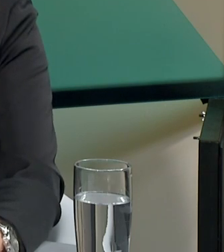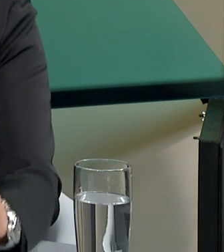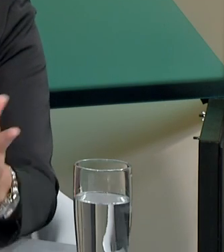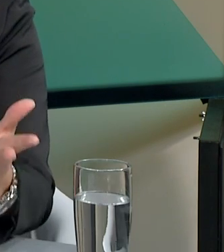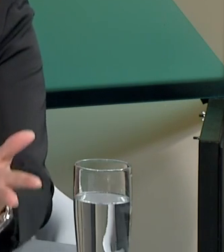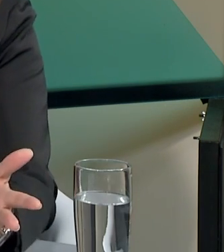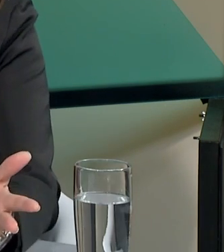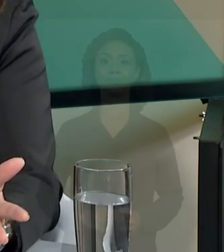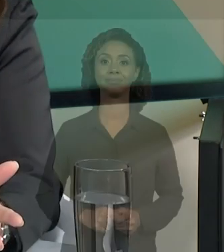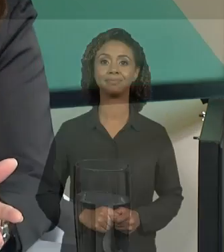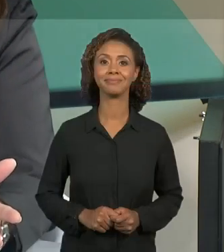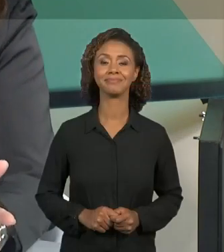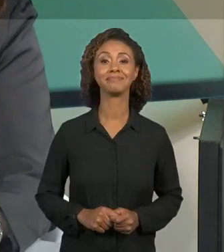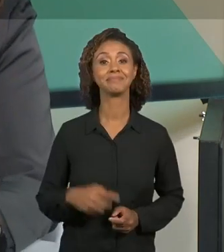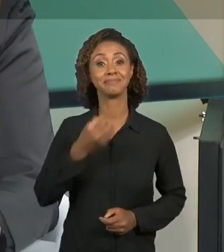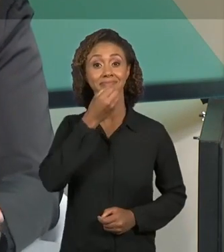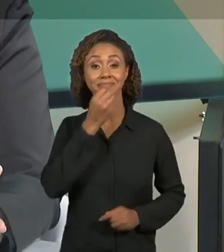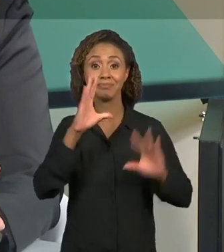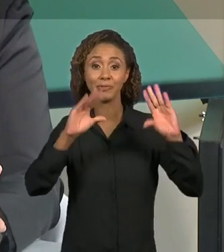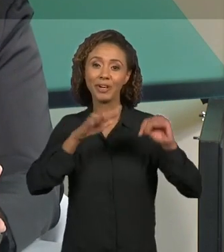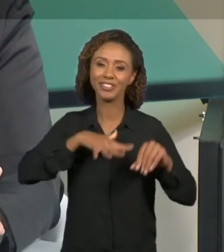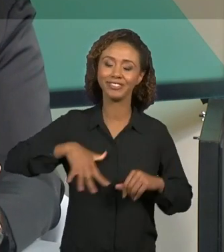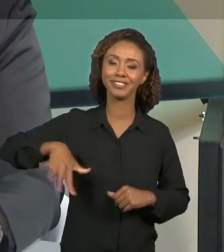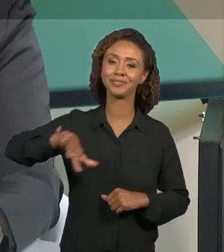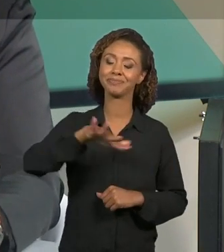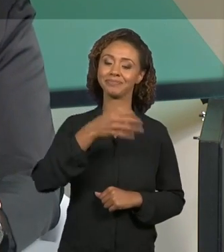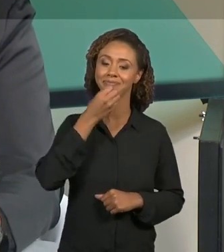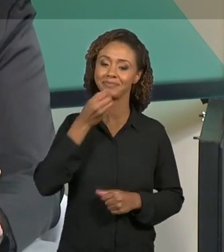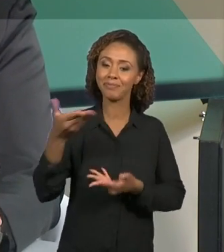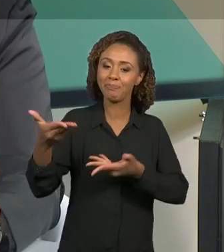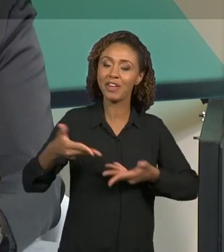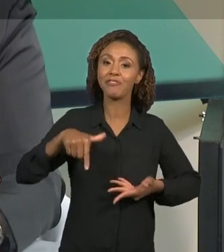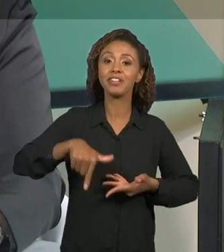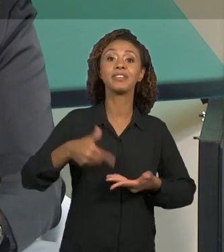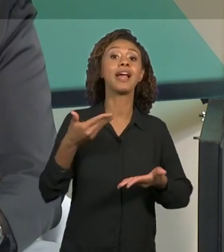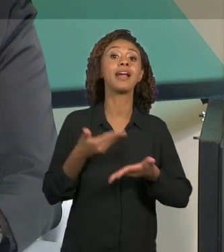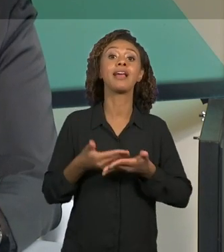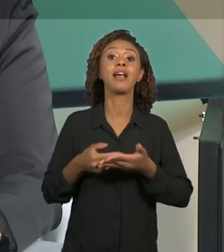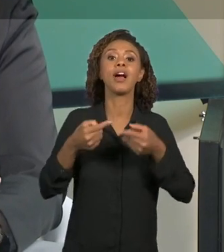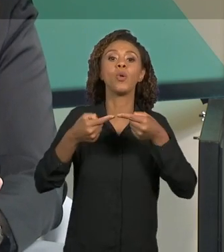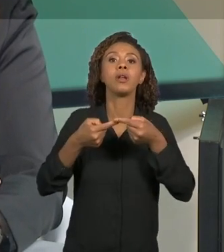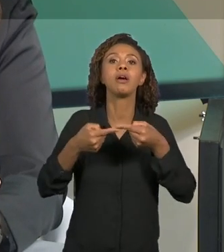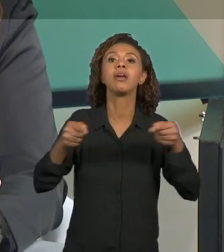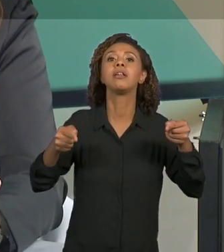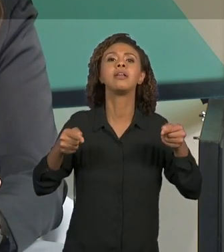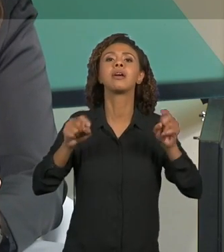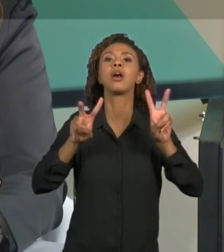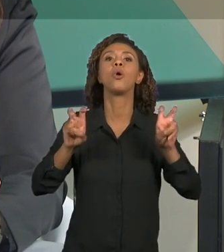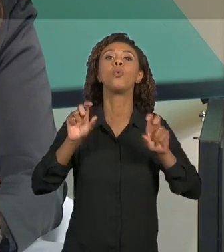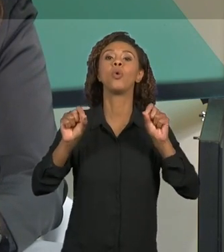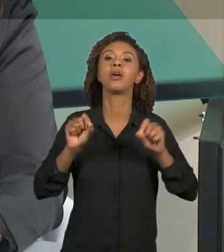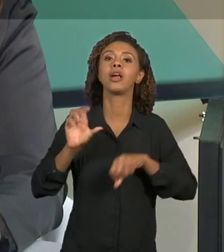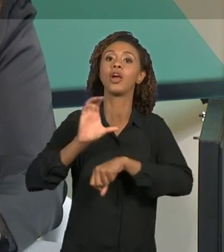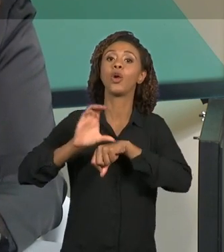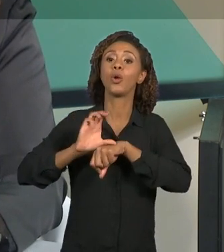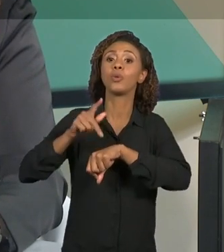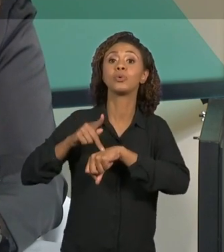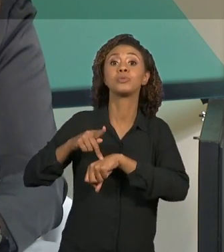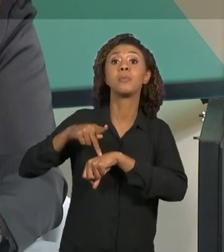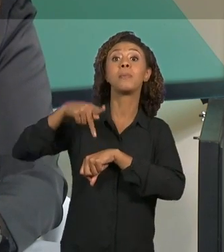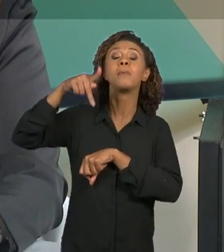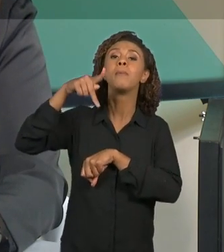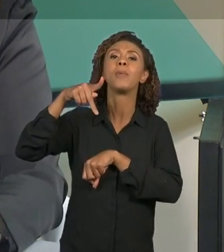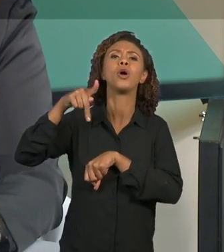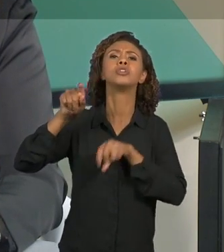oi boa noite a todos sejam bem-vindos a nossa aula inaugural do curso de pós-graduação de